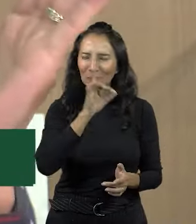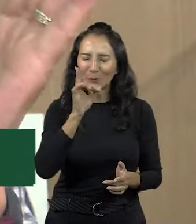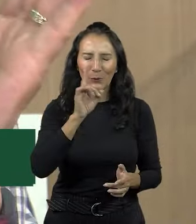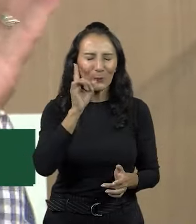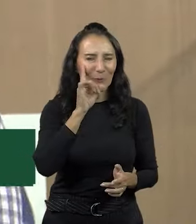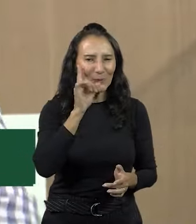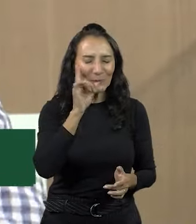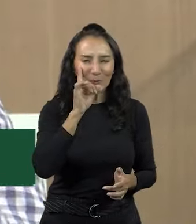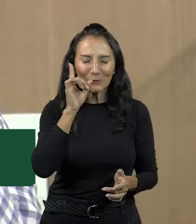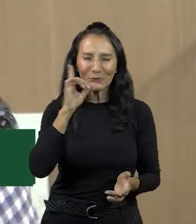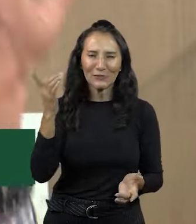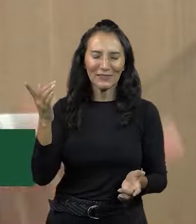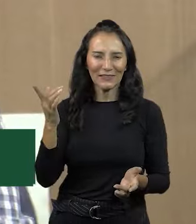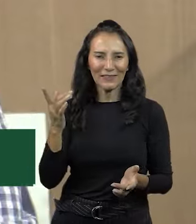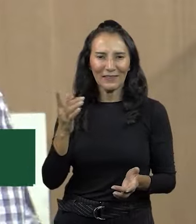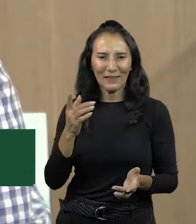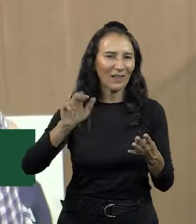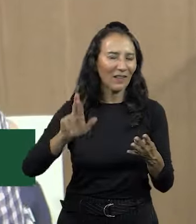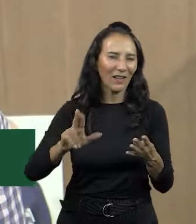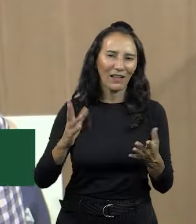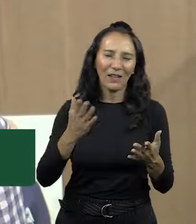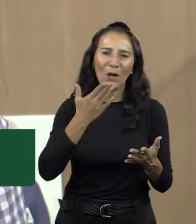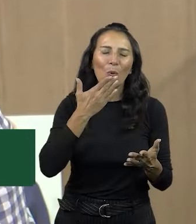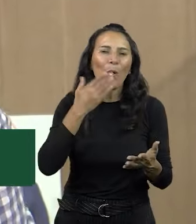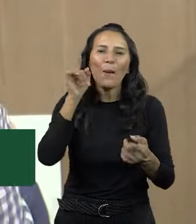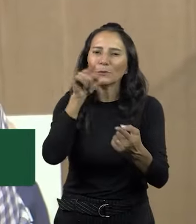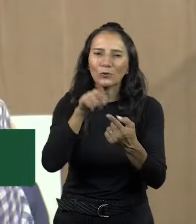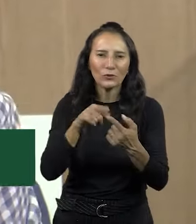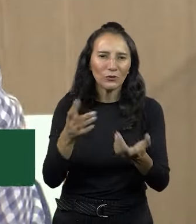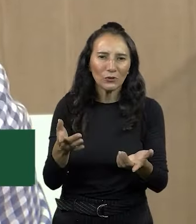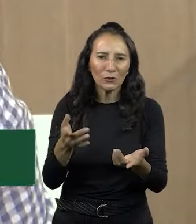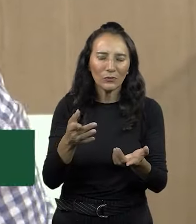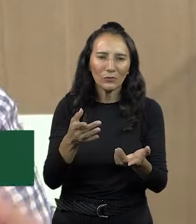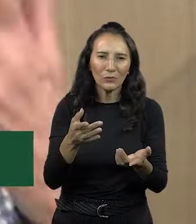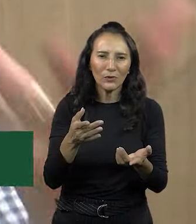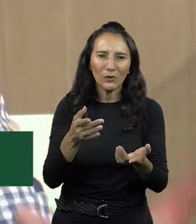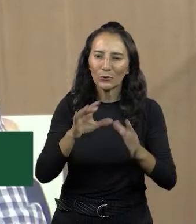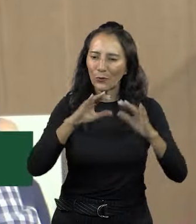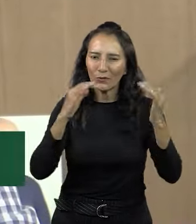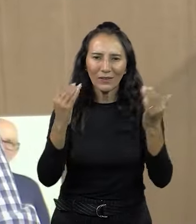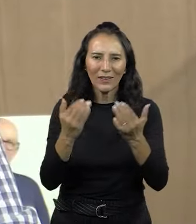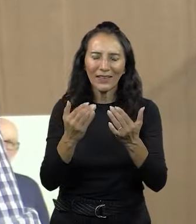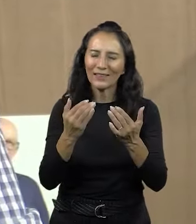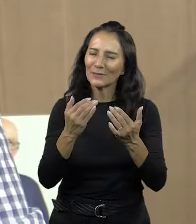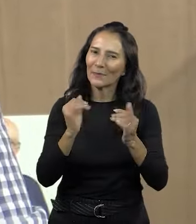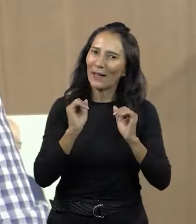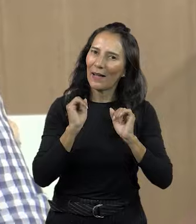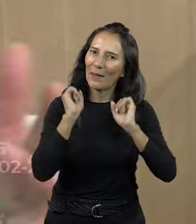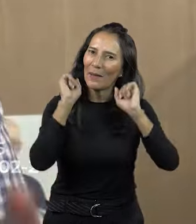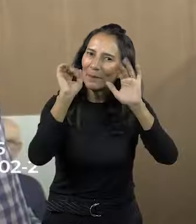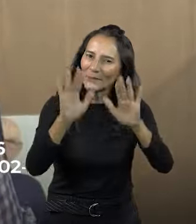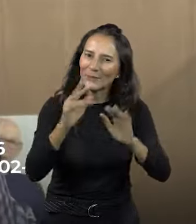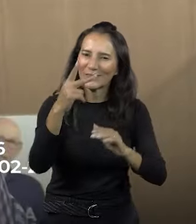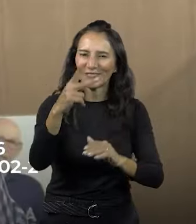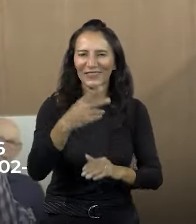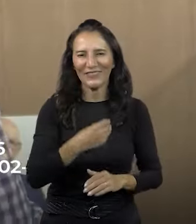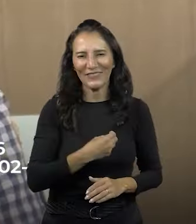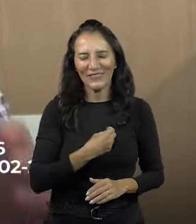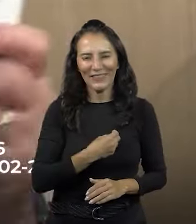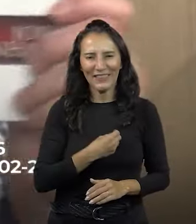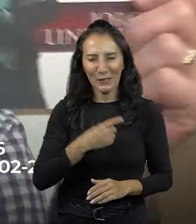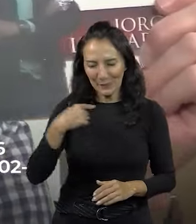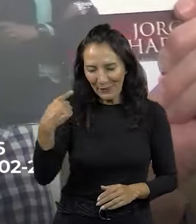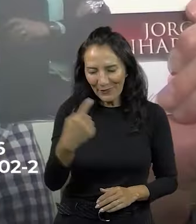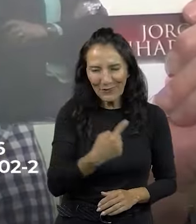pregadores trazendo a palavra de Deus para que você e eu para que nós sejamos melhores para que nós sejamos